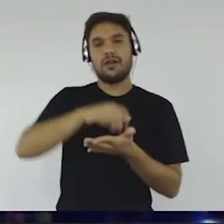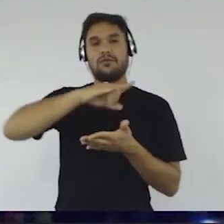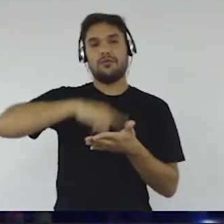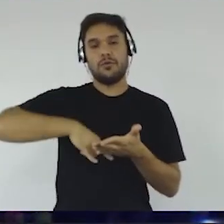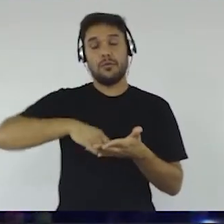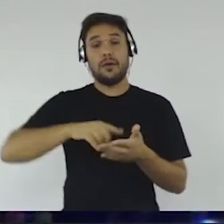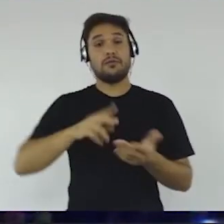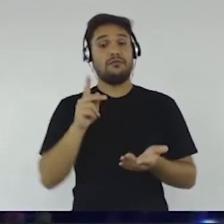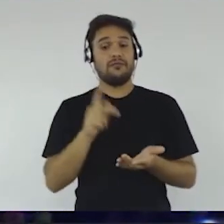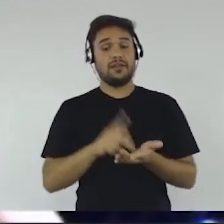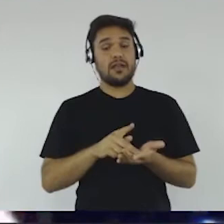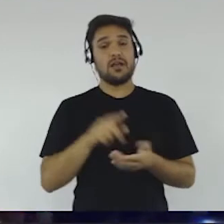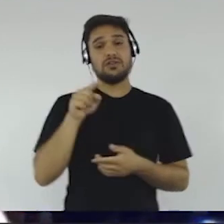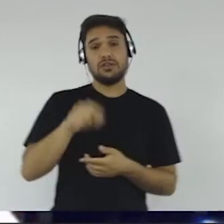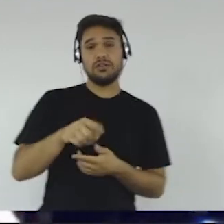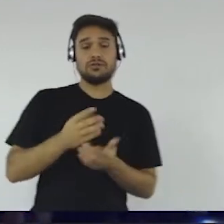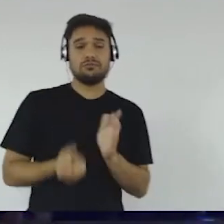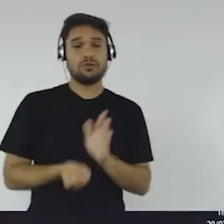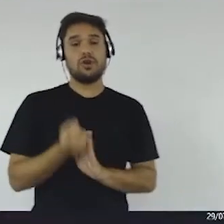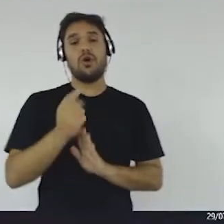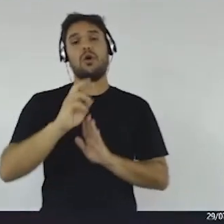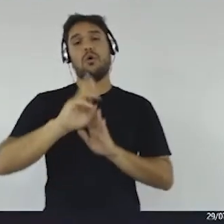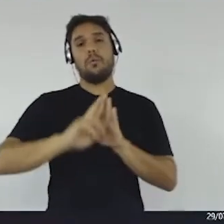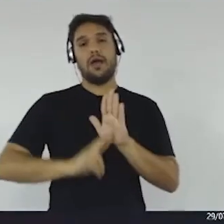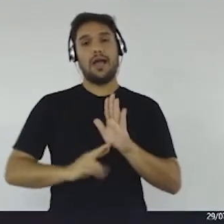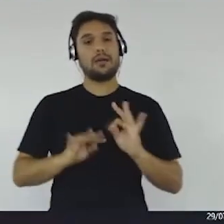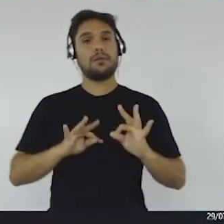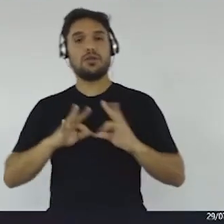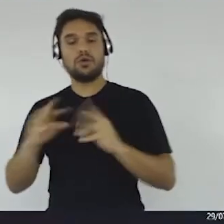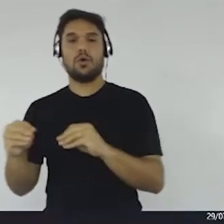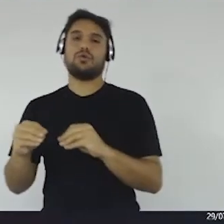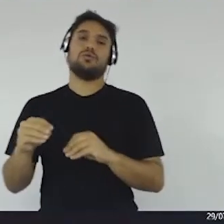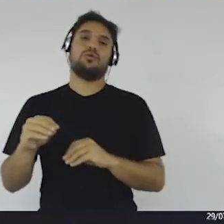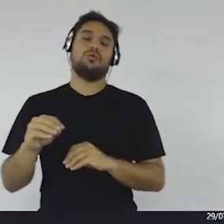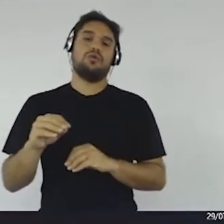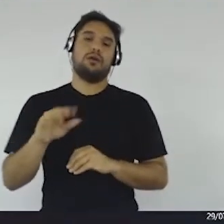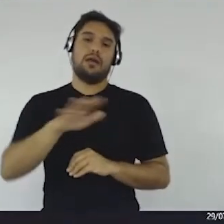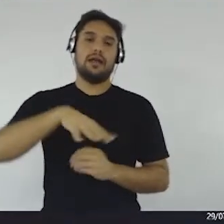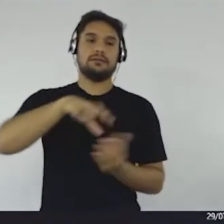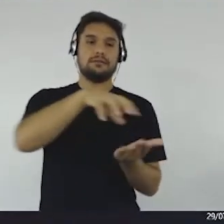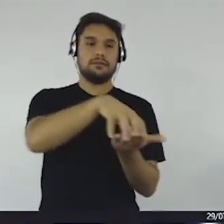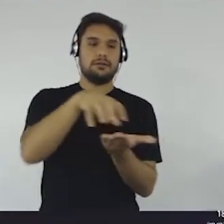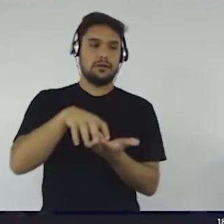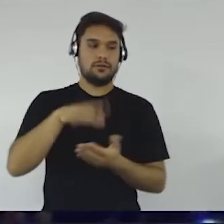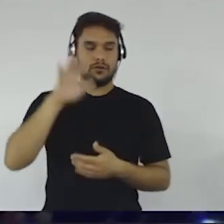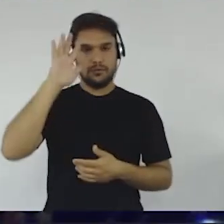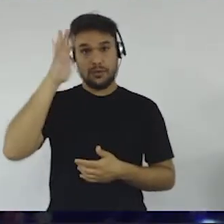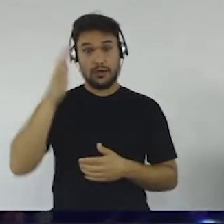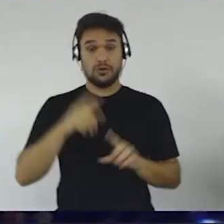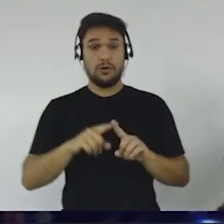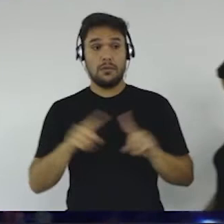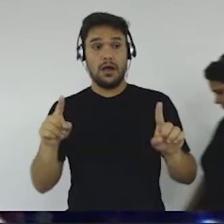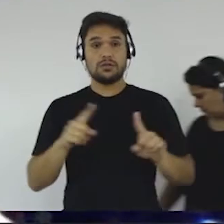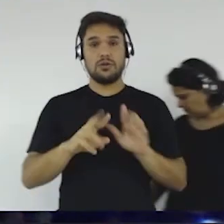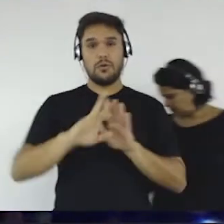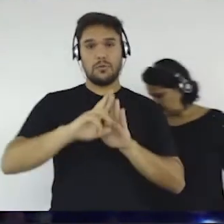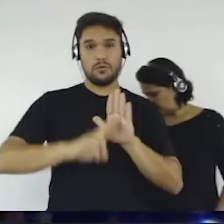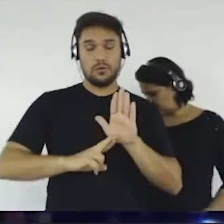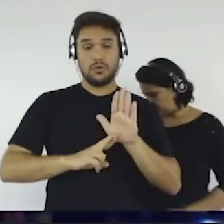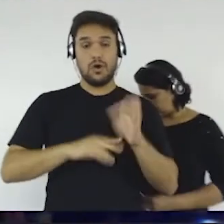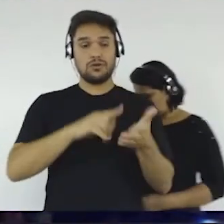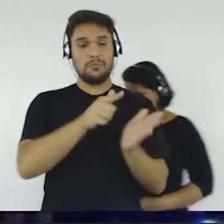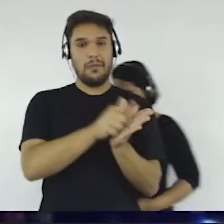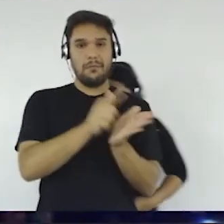documentos. Na verdade, isso se tornou uma regra para todos esses centros de arbitragem, de modo que os protocolos